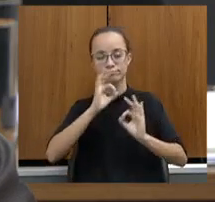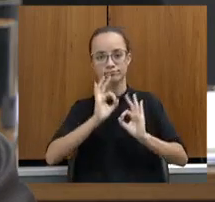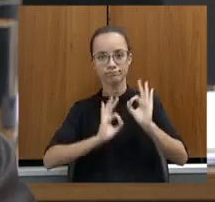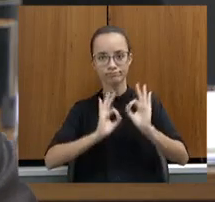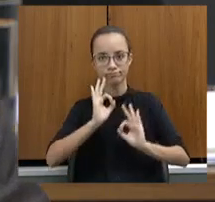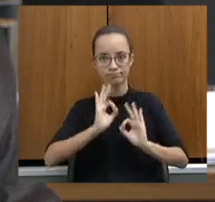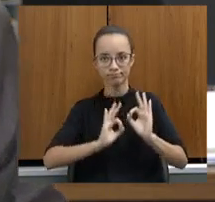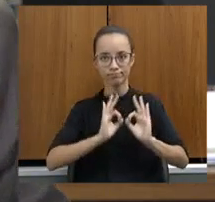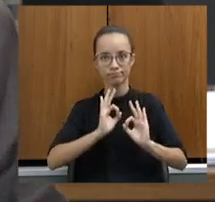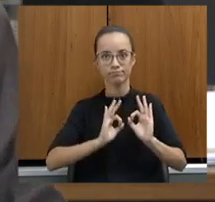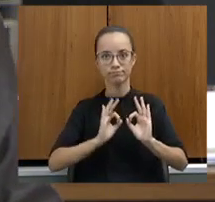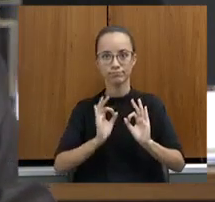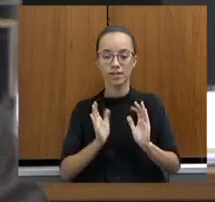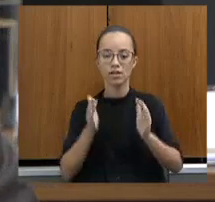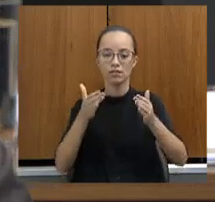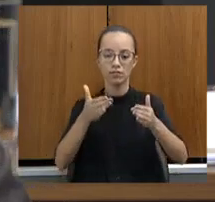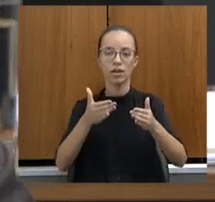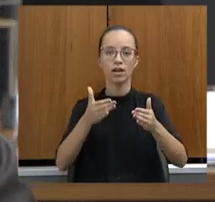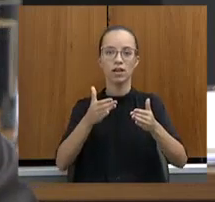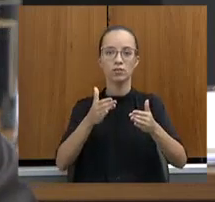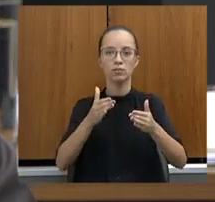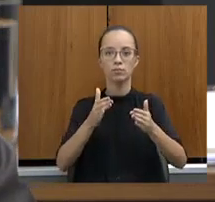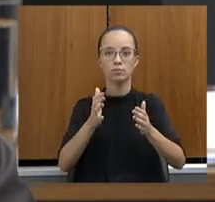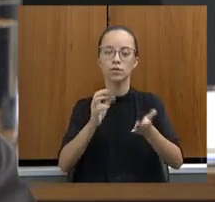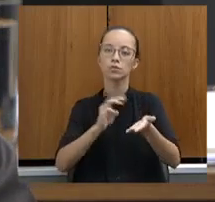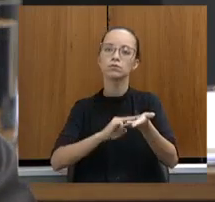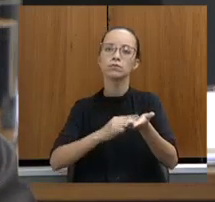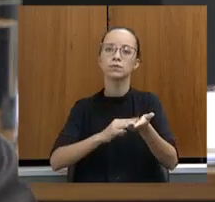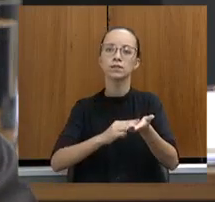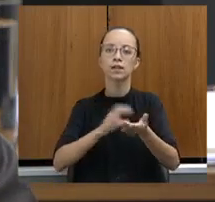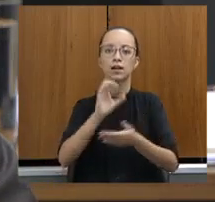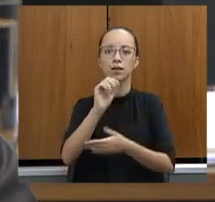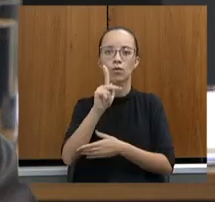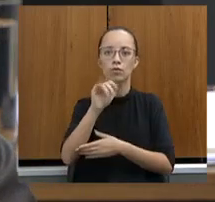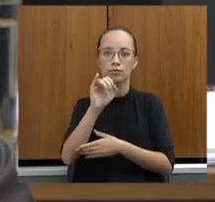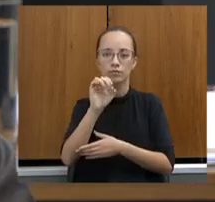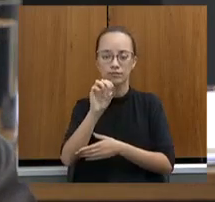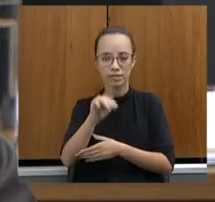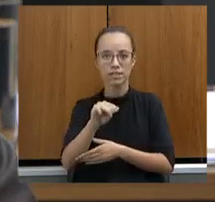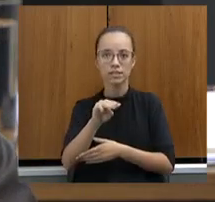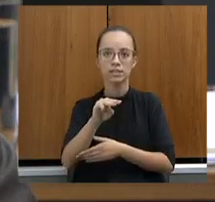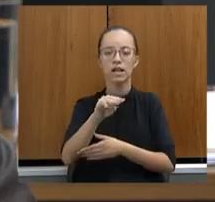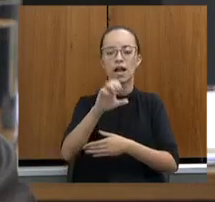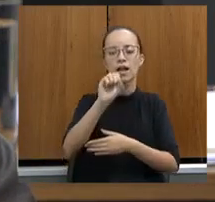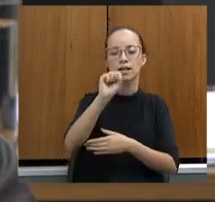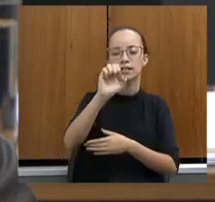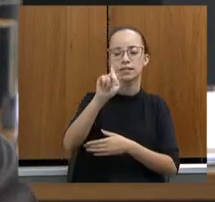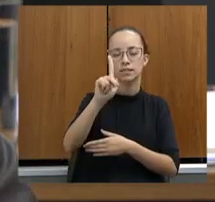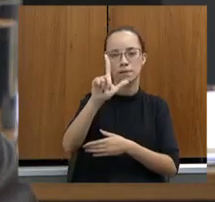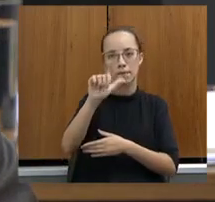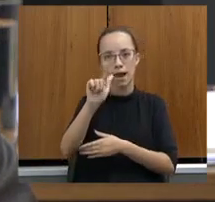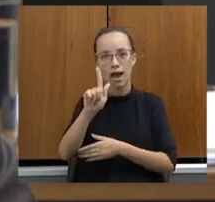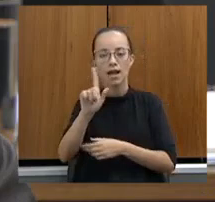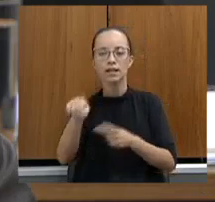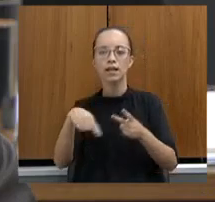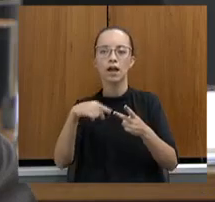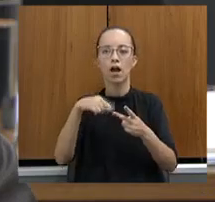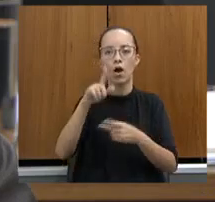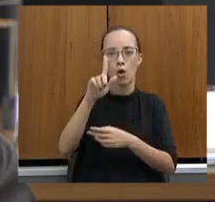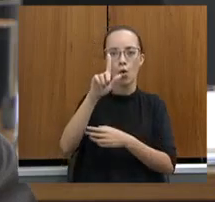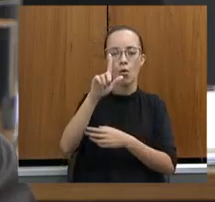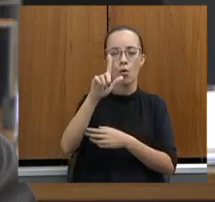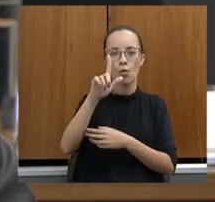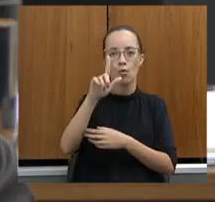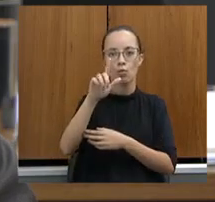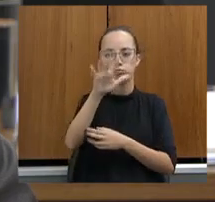é dirigido aos membros da cofim ao secretário de fazenda a Seplag é um secretário de governo e